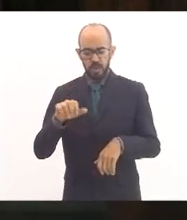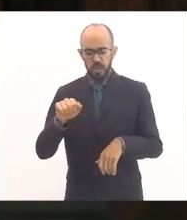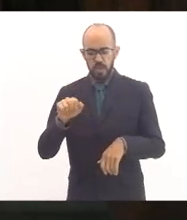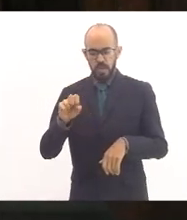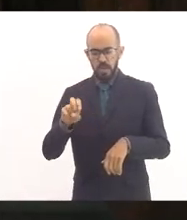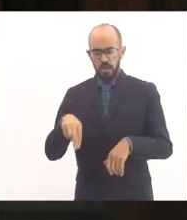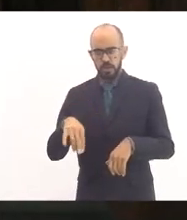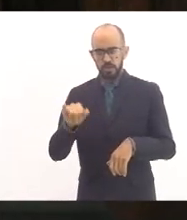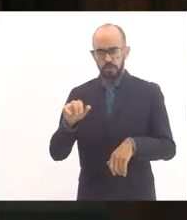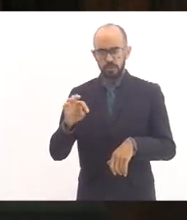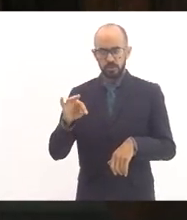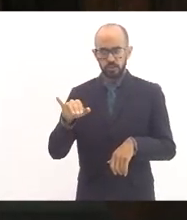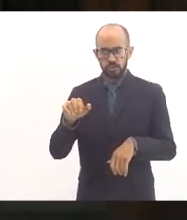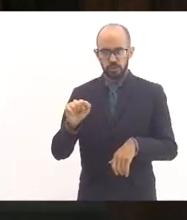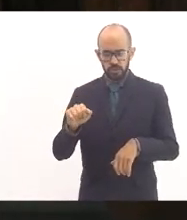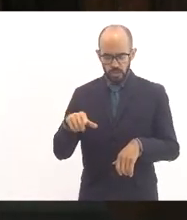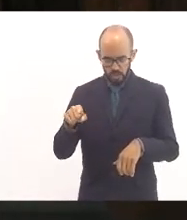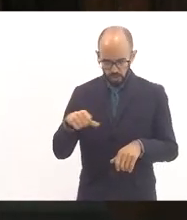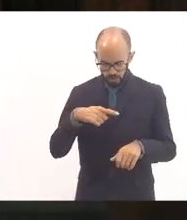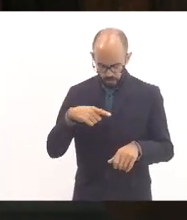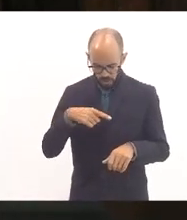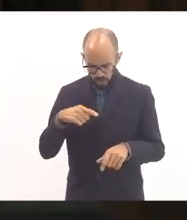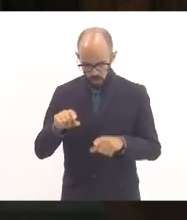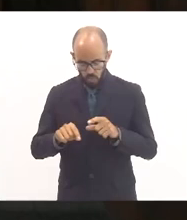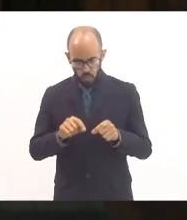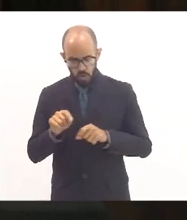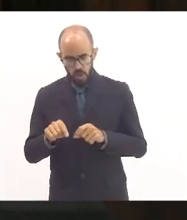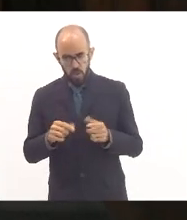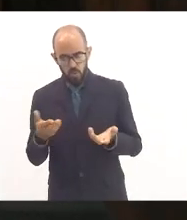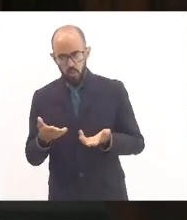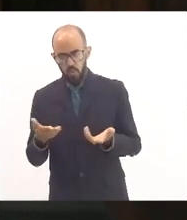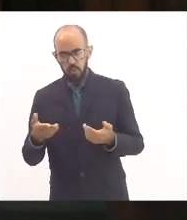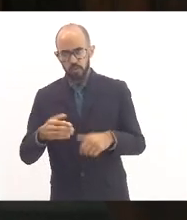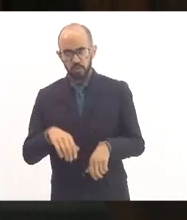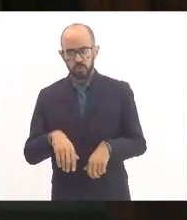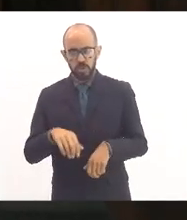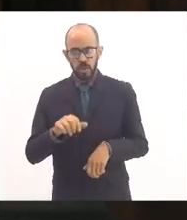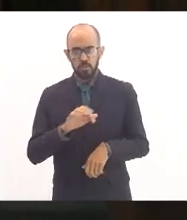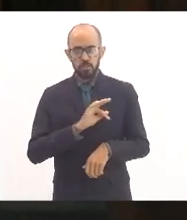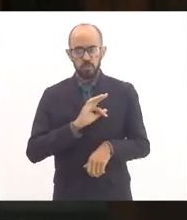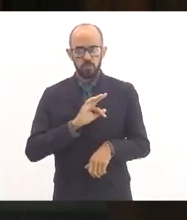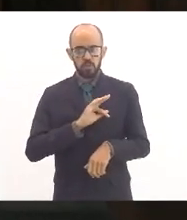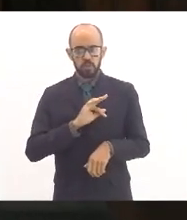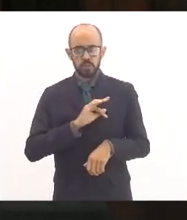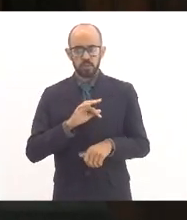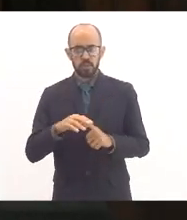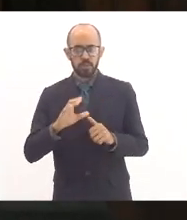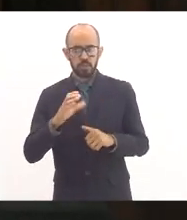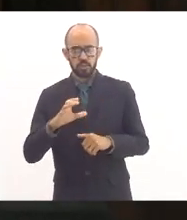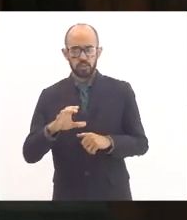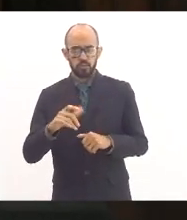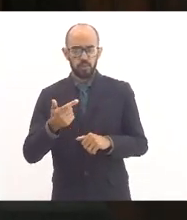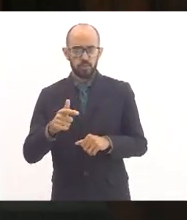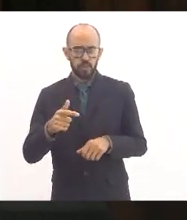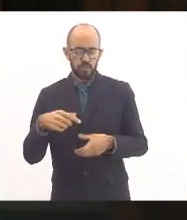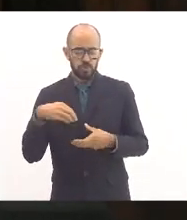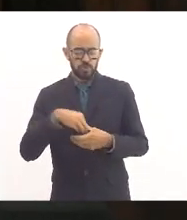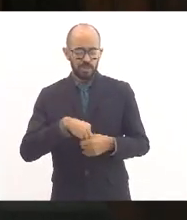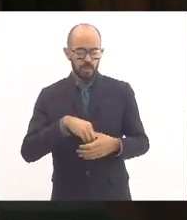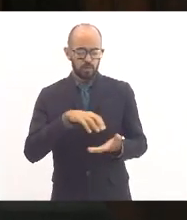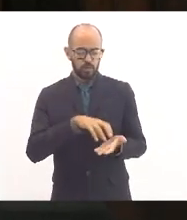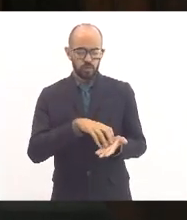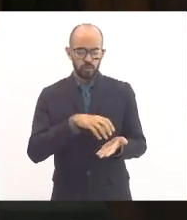há um ano hoje ela preconiza inclusive que a polícia científica não esteja mais dentro de nenhuma unidade policial